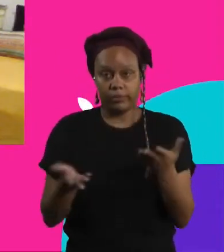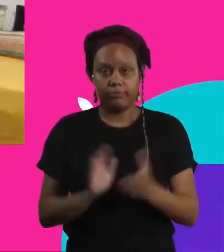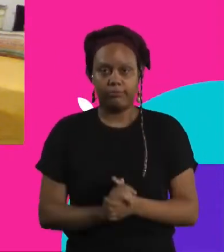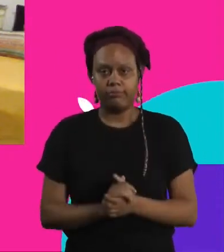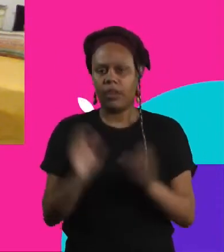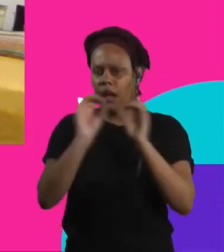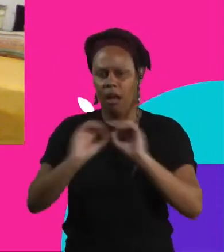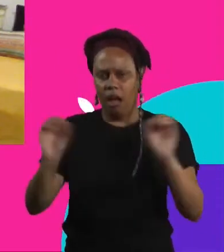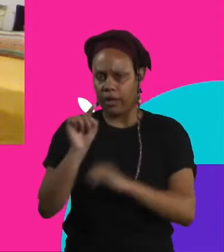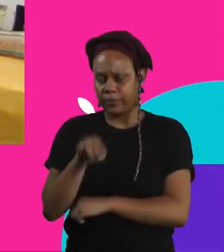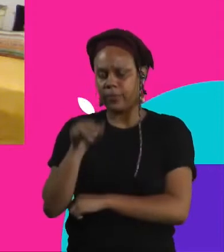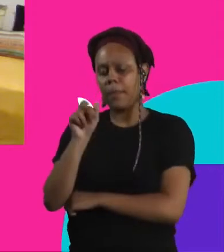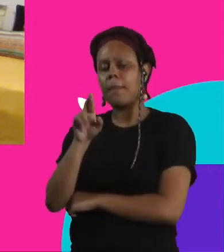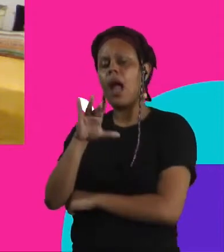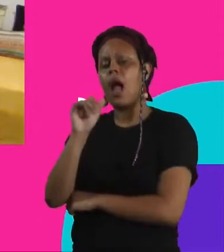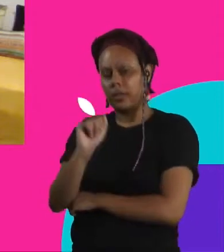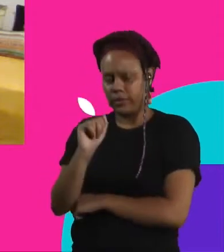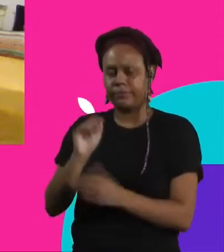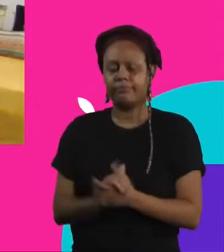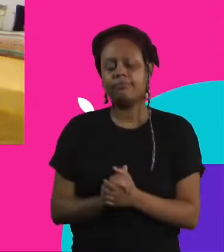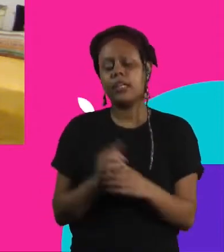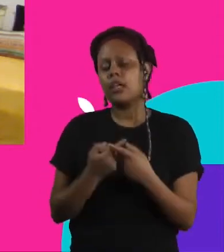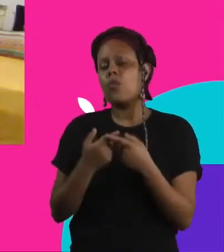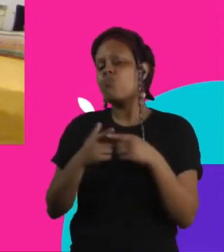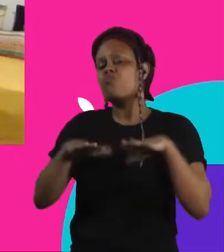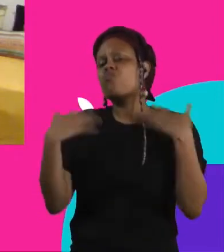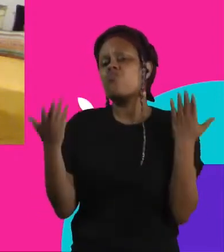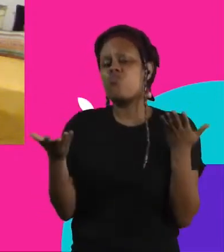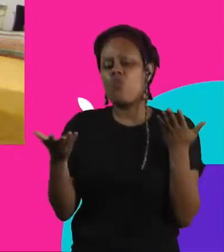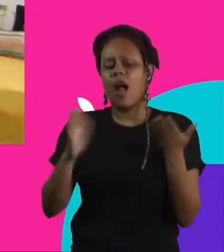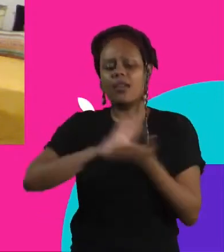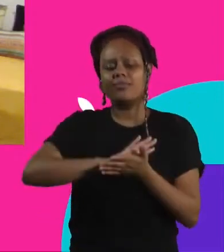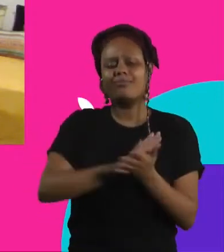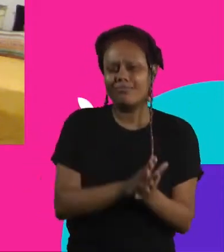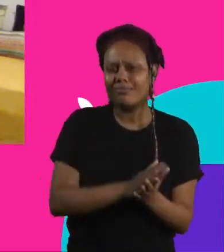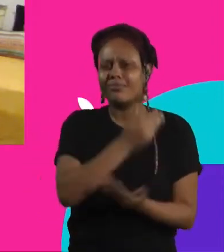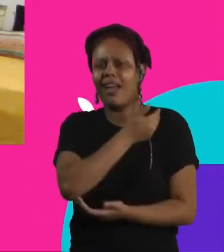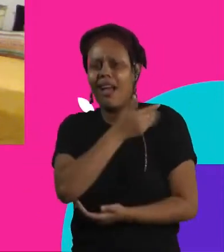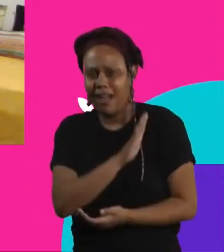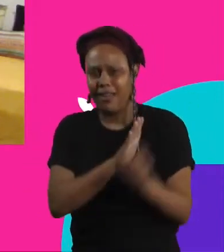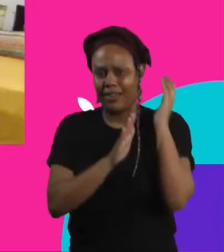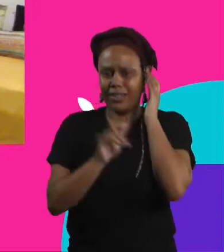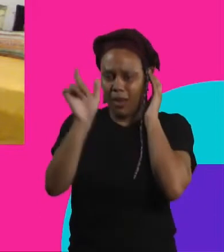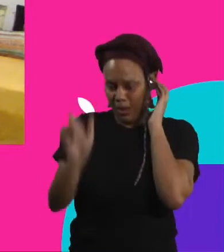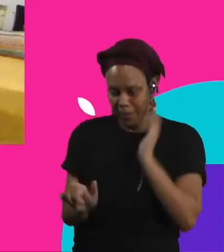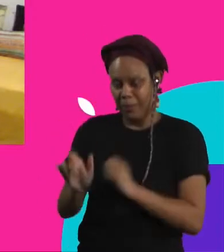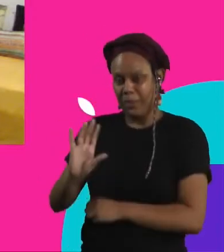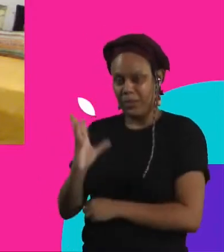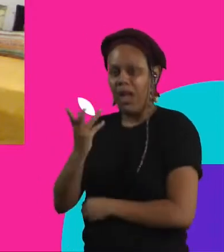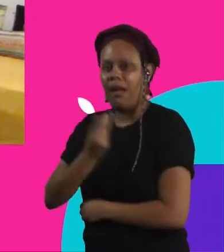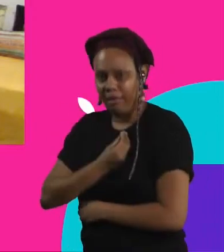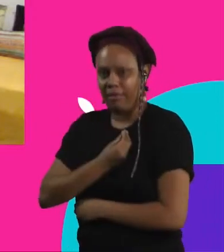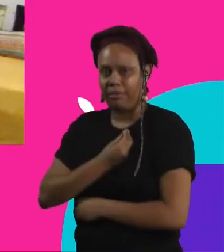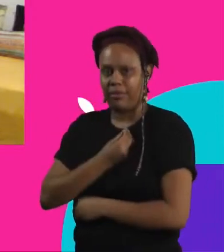E, Márcia, quais são os principais discriminações, né, que as pessoas trans sofrem? E, enfim, como que a gente